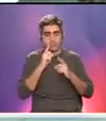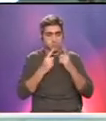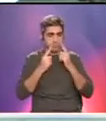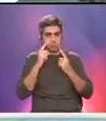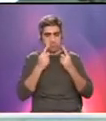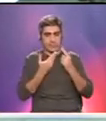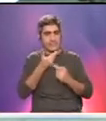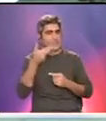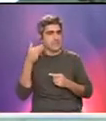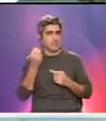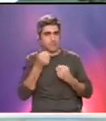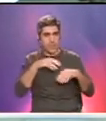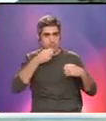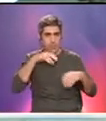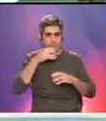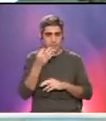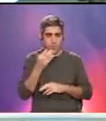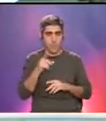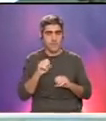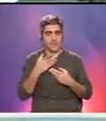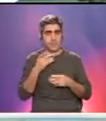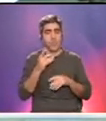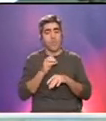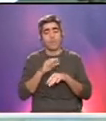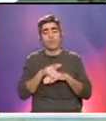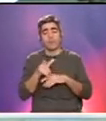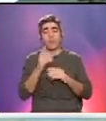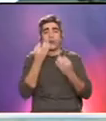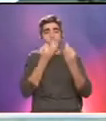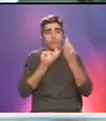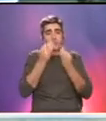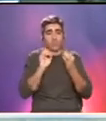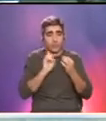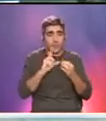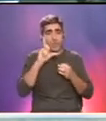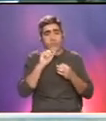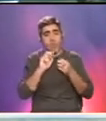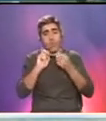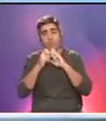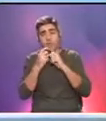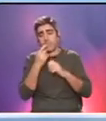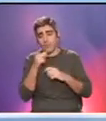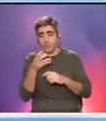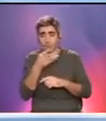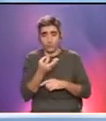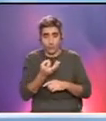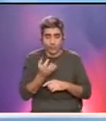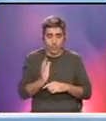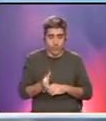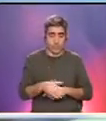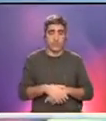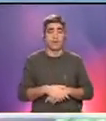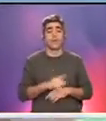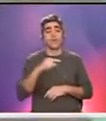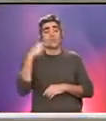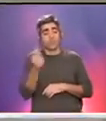cedo, principalmente ao início por descuido ou por também ter tido problemas de dentes, como ele refere. Mas depois